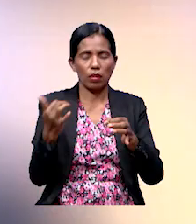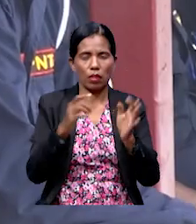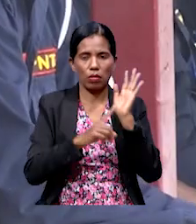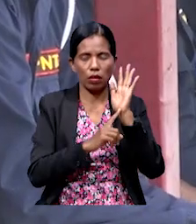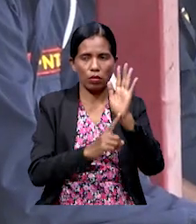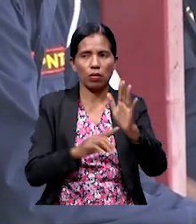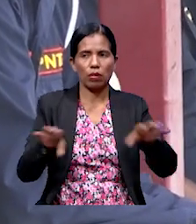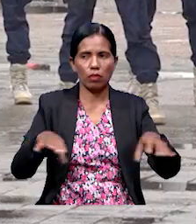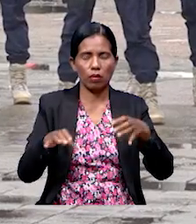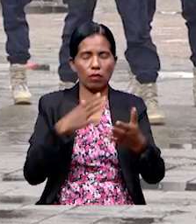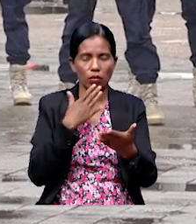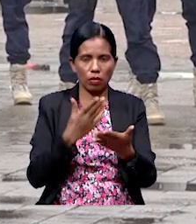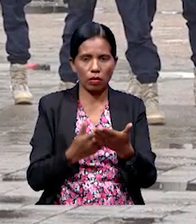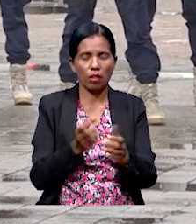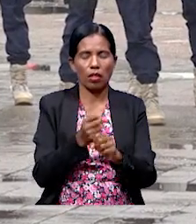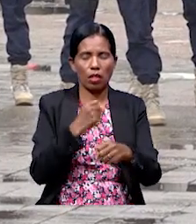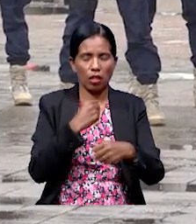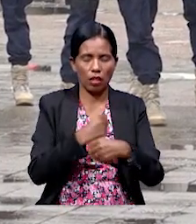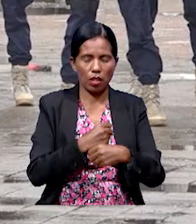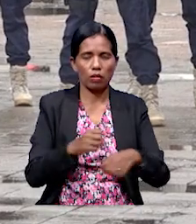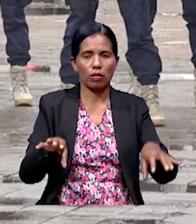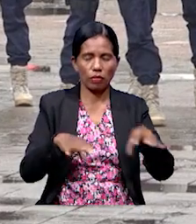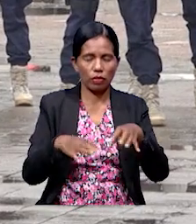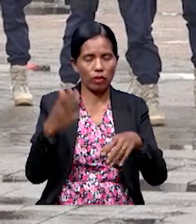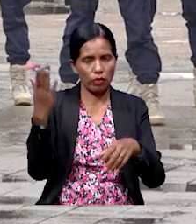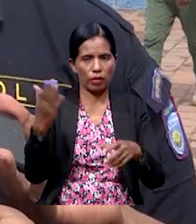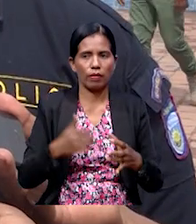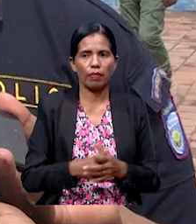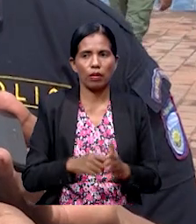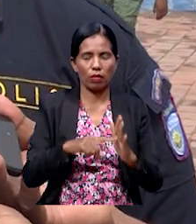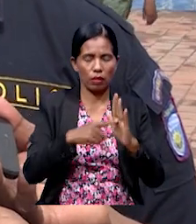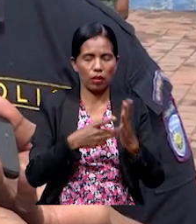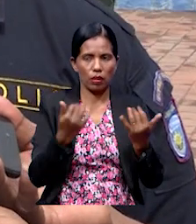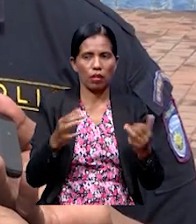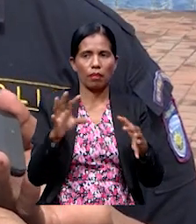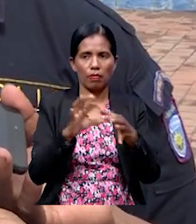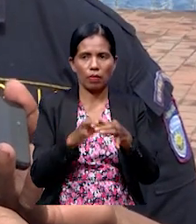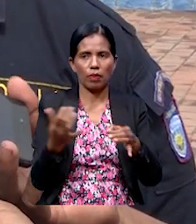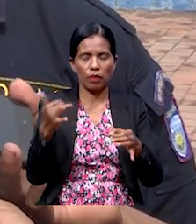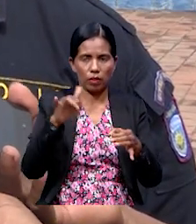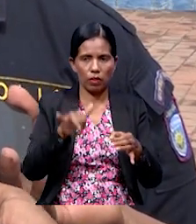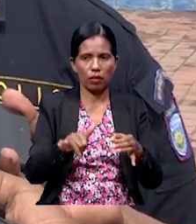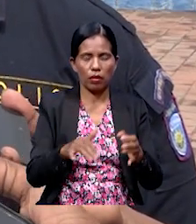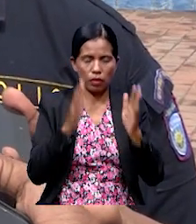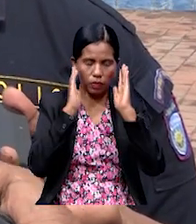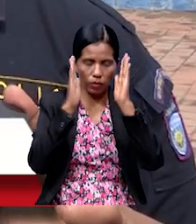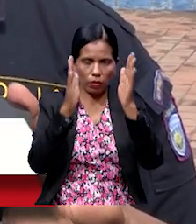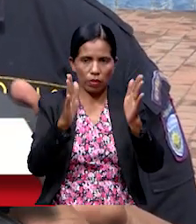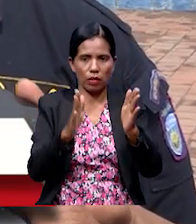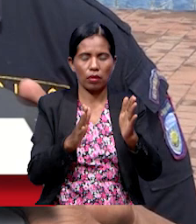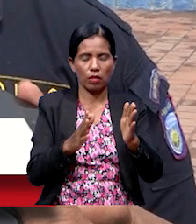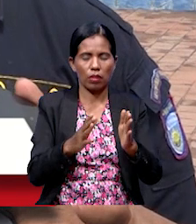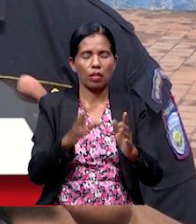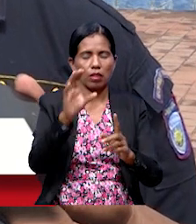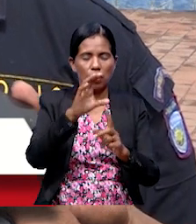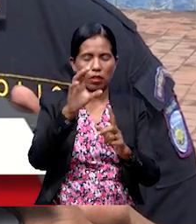profissionalismo no imparcial durante halau segurança e a terreno. Membro Sirane submete direta ba komandante munisipi Sirane